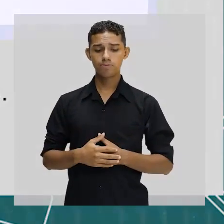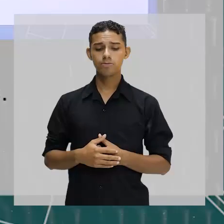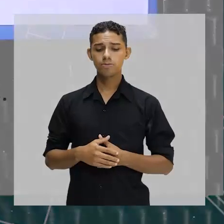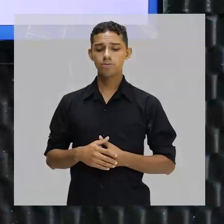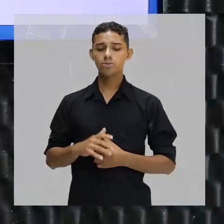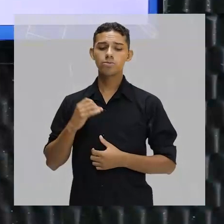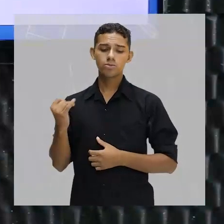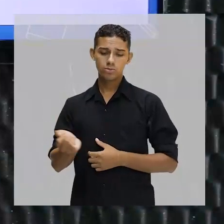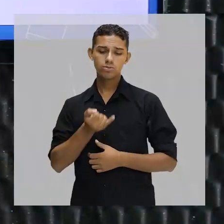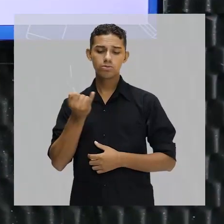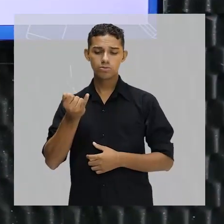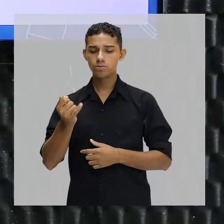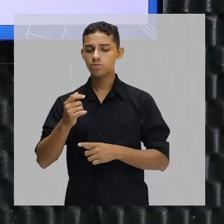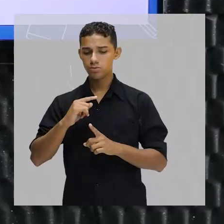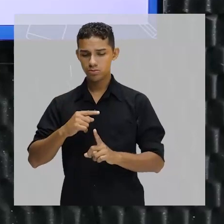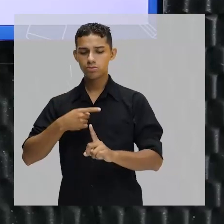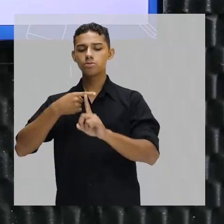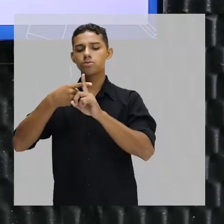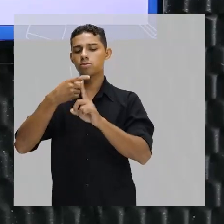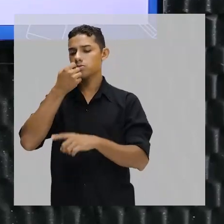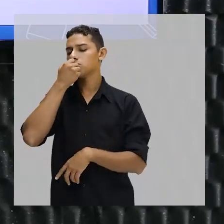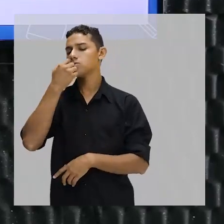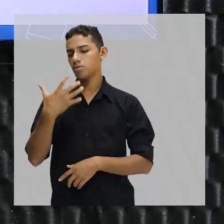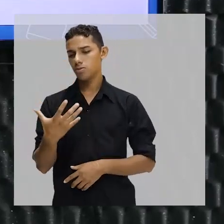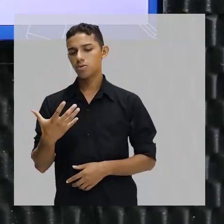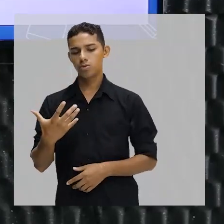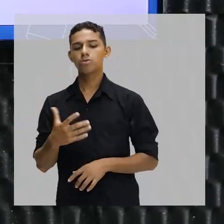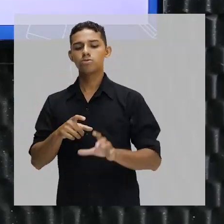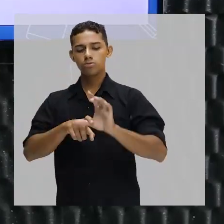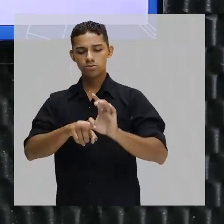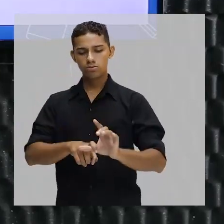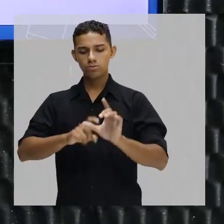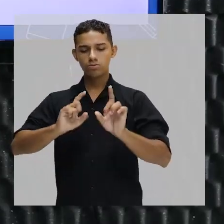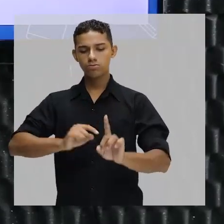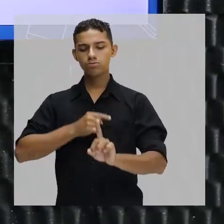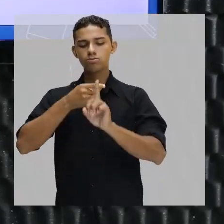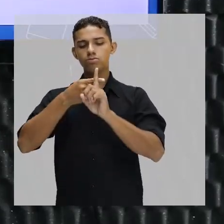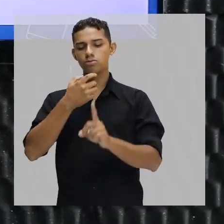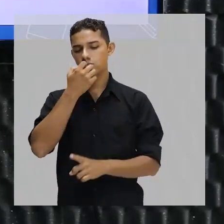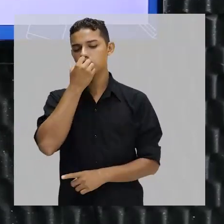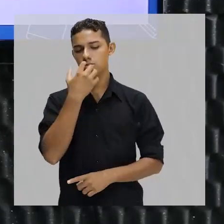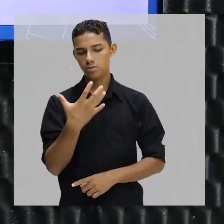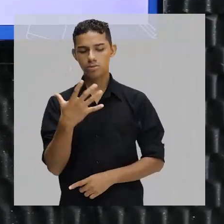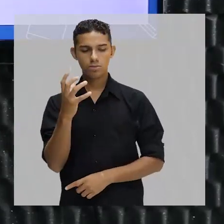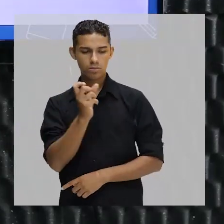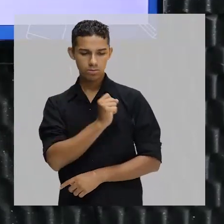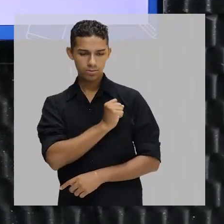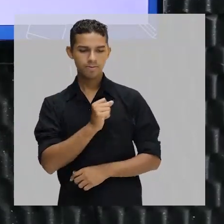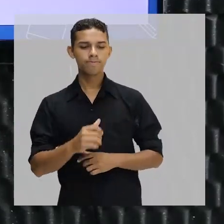dependência positiva, né? Ele está tratando ali no caso da afetividade.